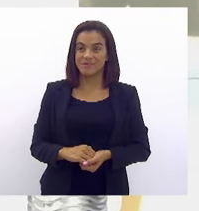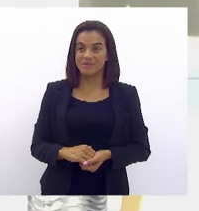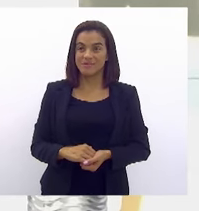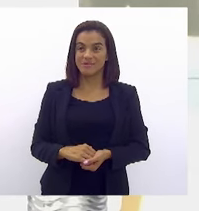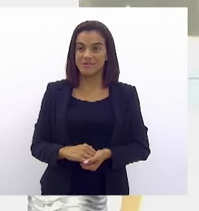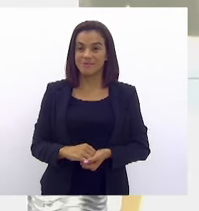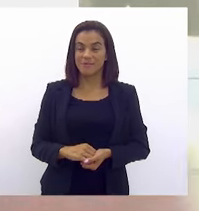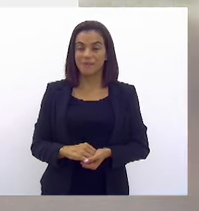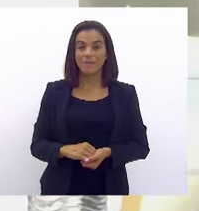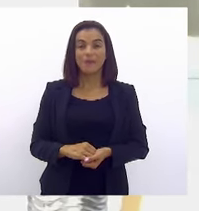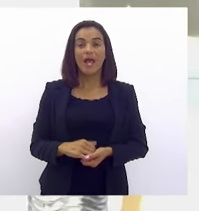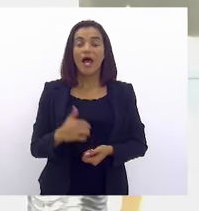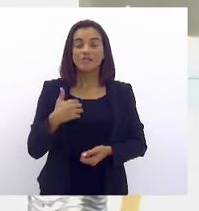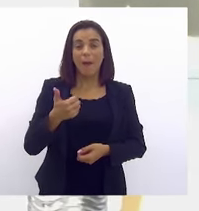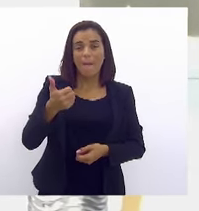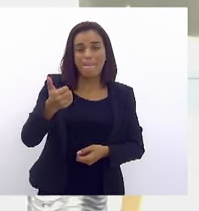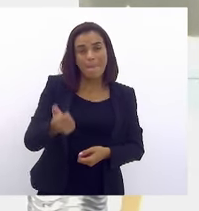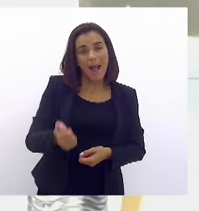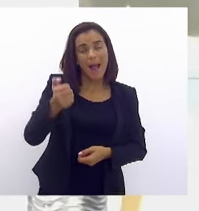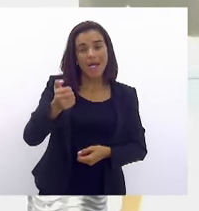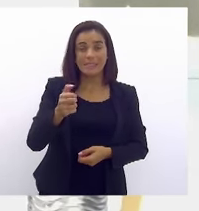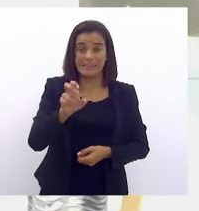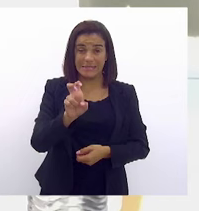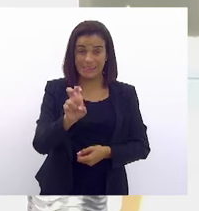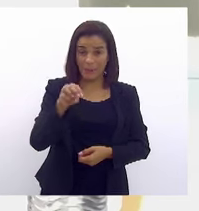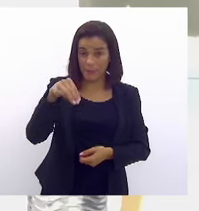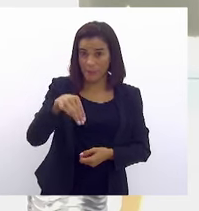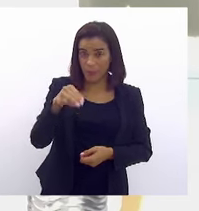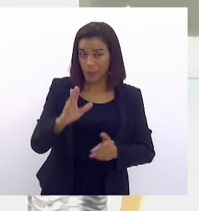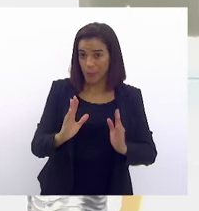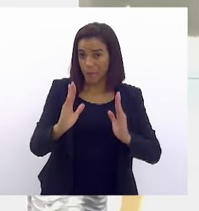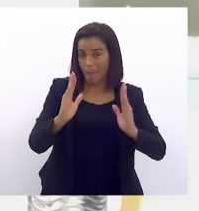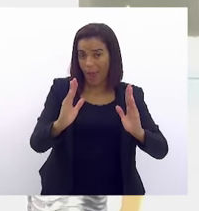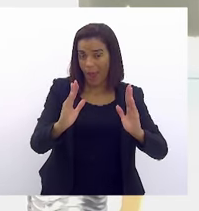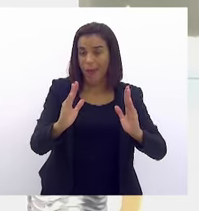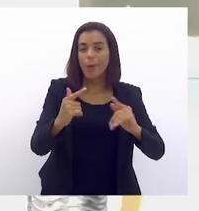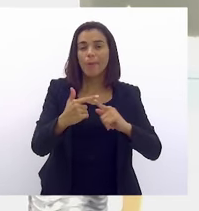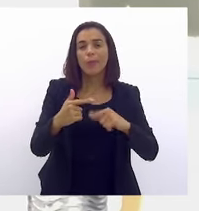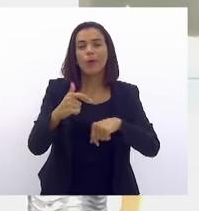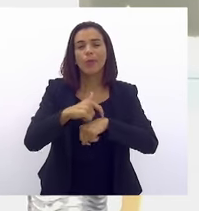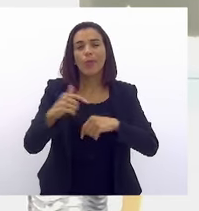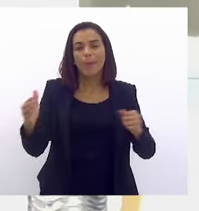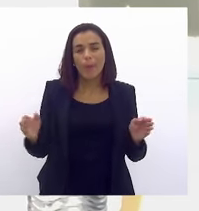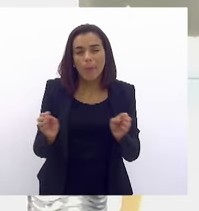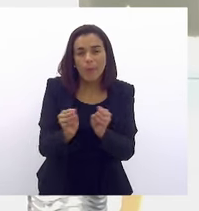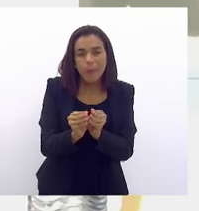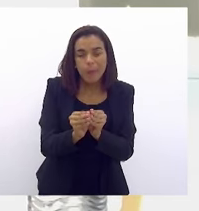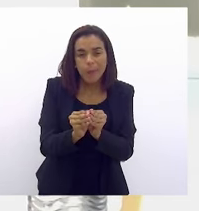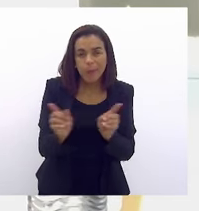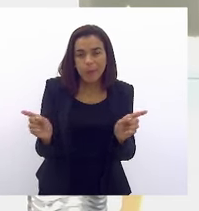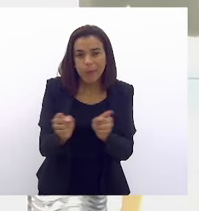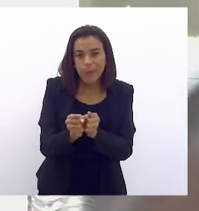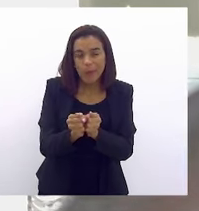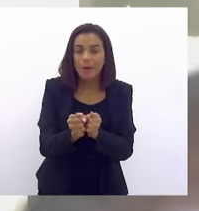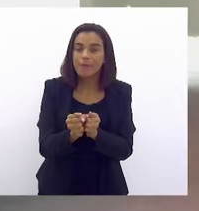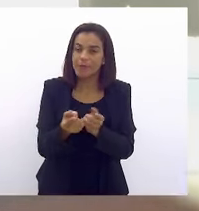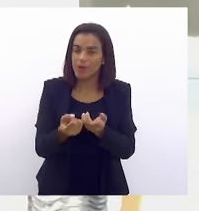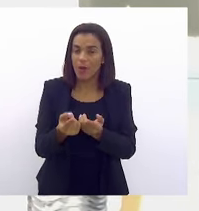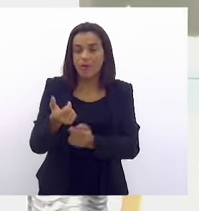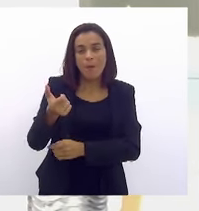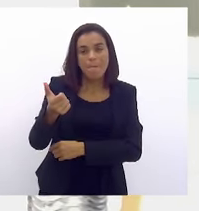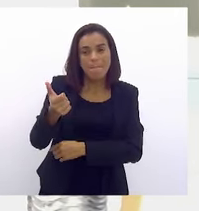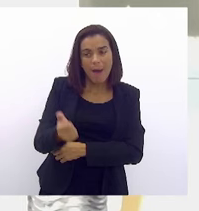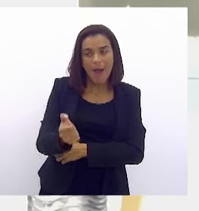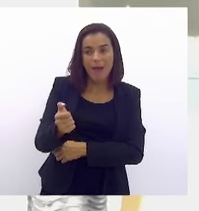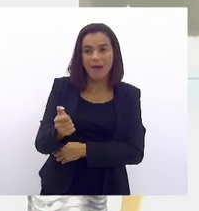A gente vai cronometrar 5 minutos para cada pessoa aqui, pessoal, porque a gente está com tempo curto. Então, vou começar a marcar. Tem um relógio ali, a gente